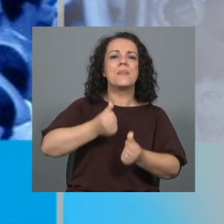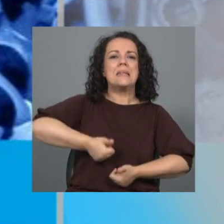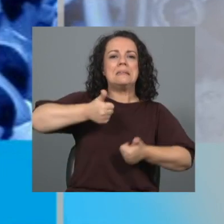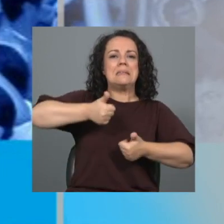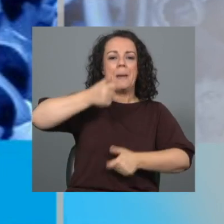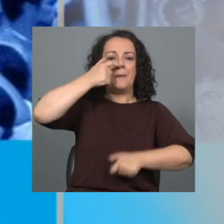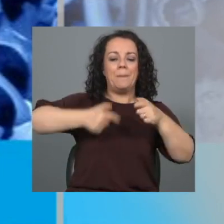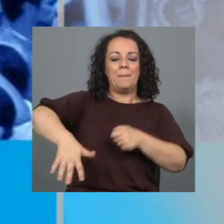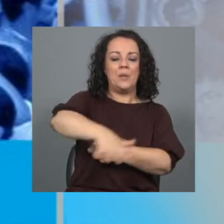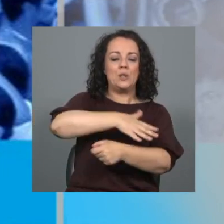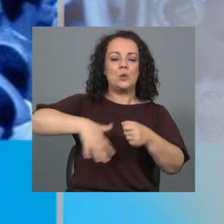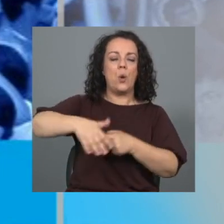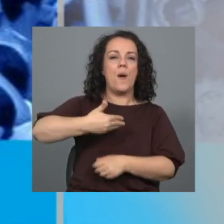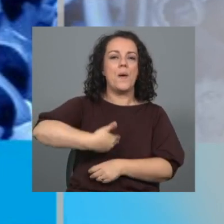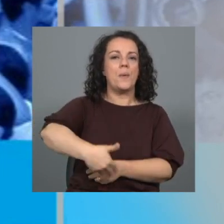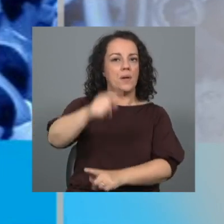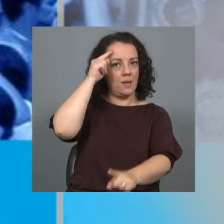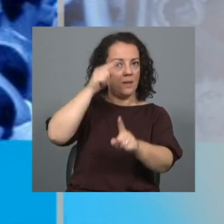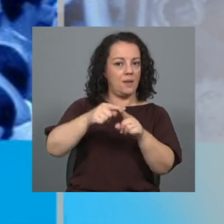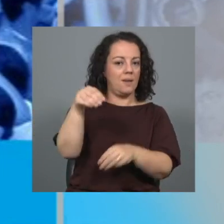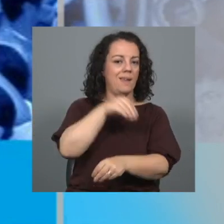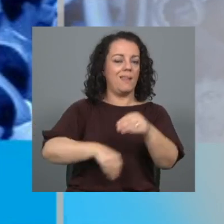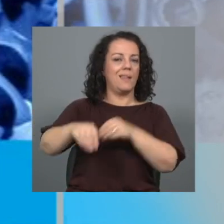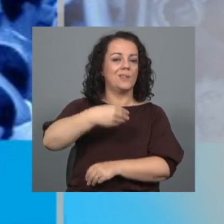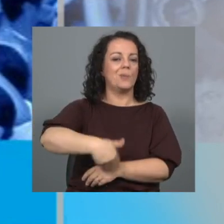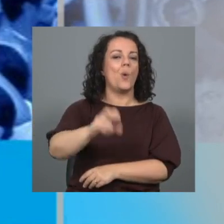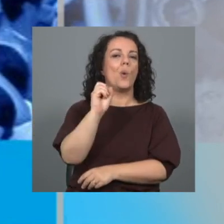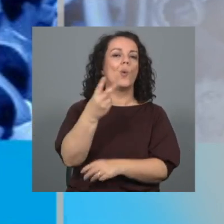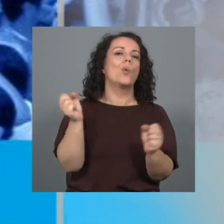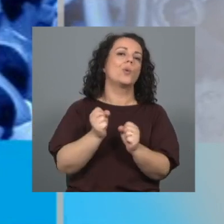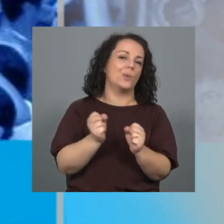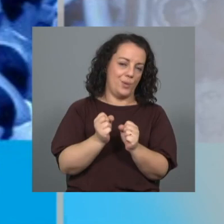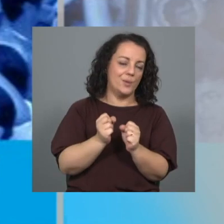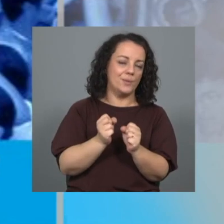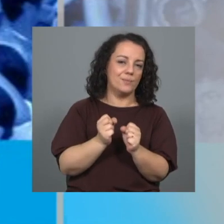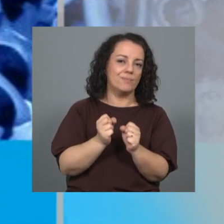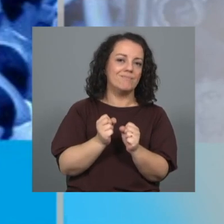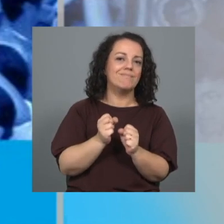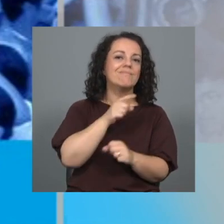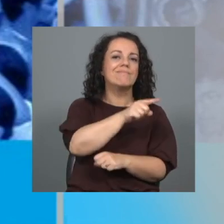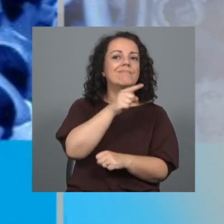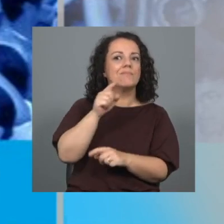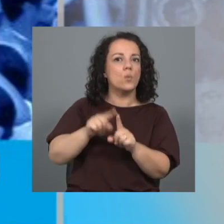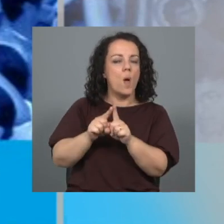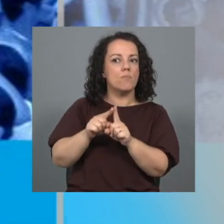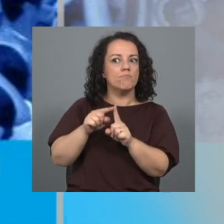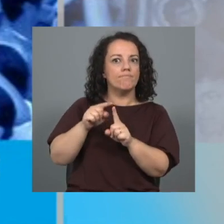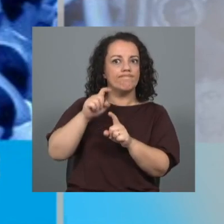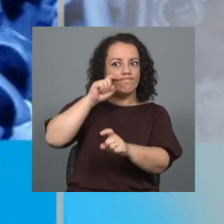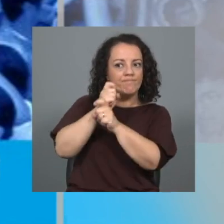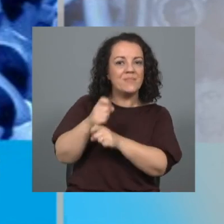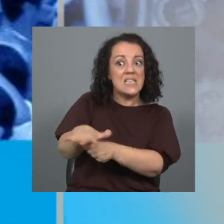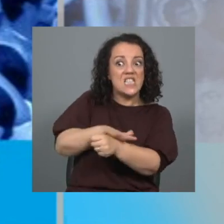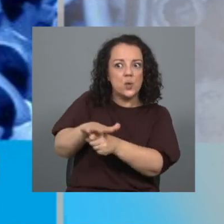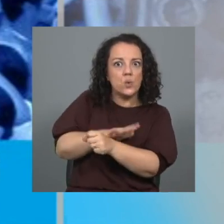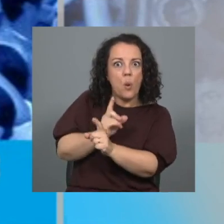irá votar nas autárquicas de outono, do que para a situação concreta que têm entre mãos e que